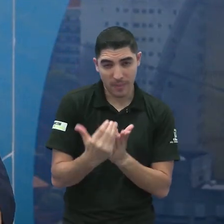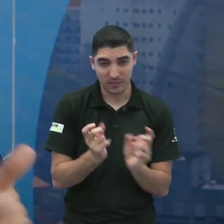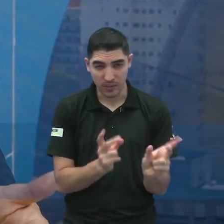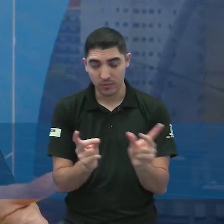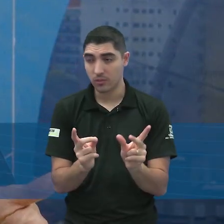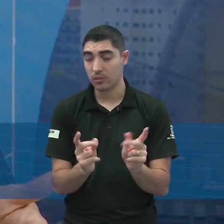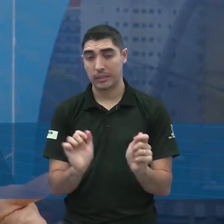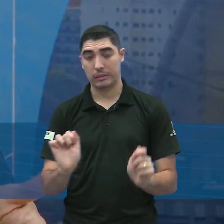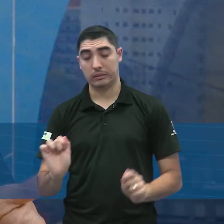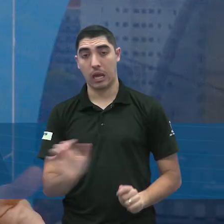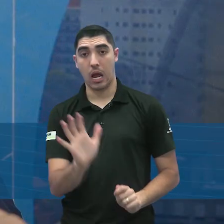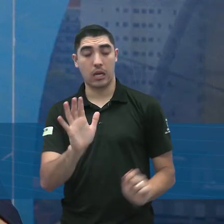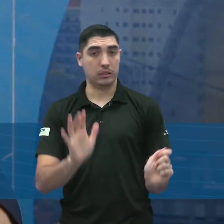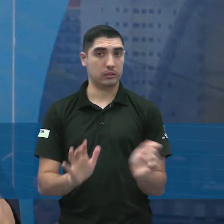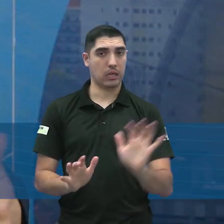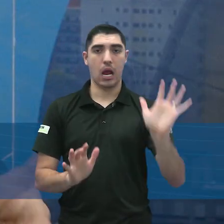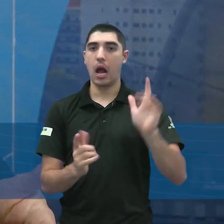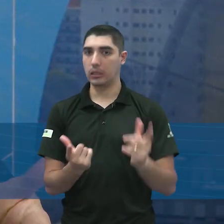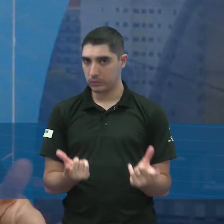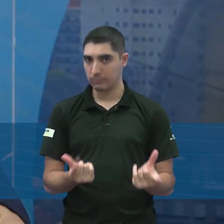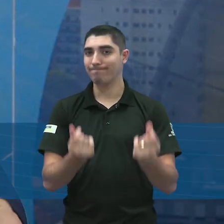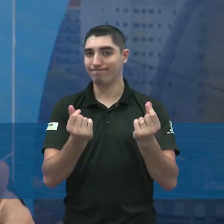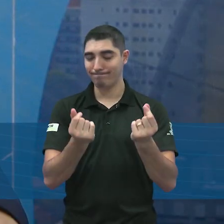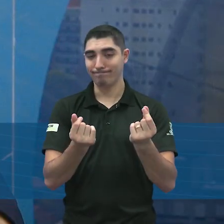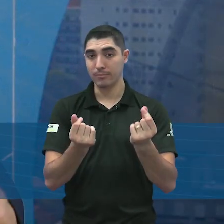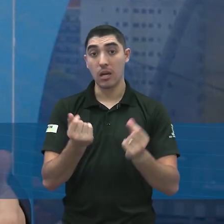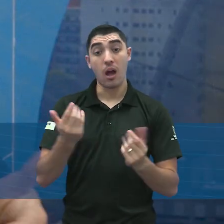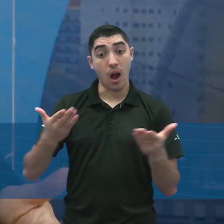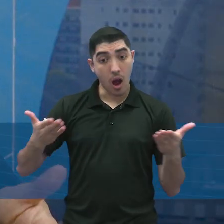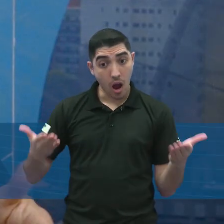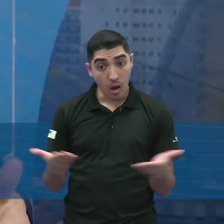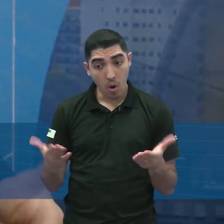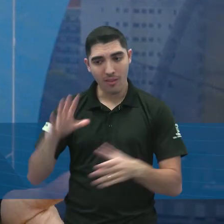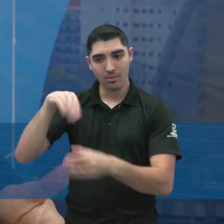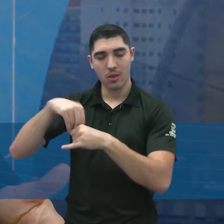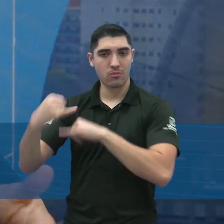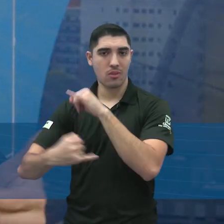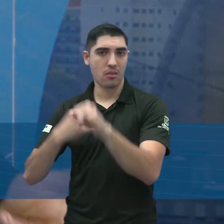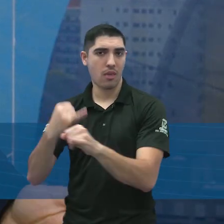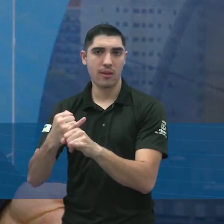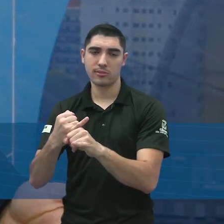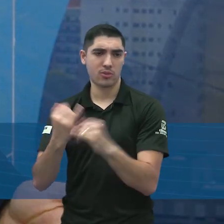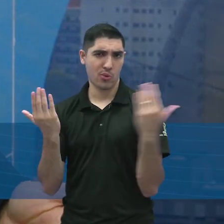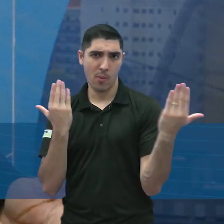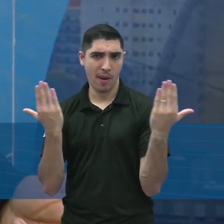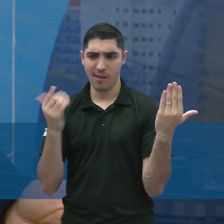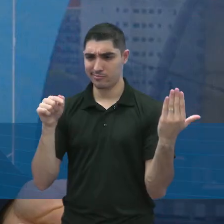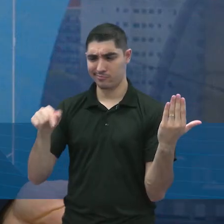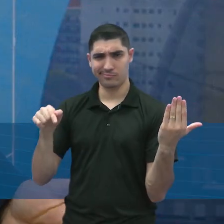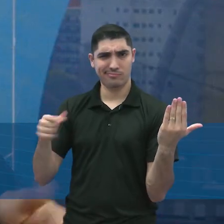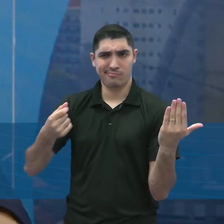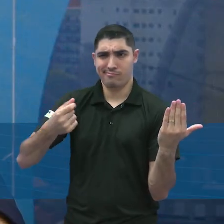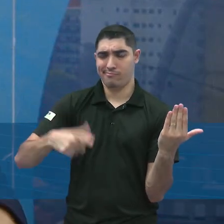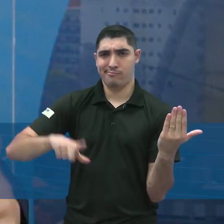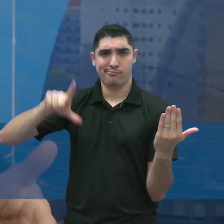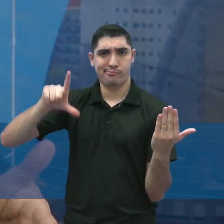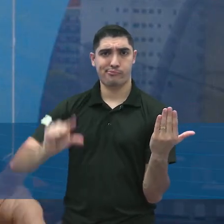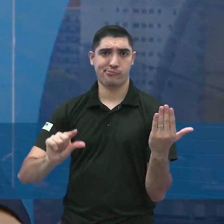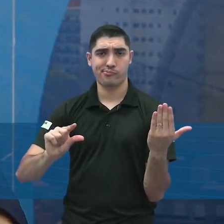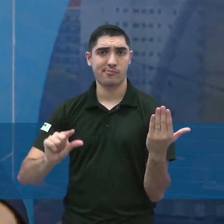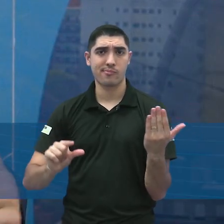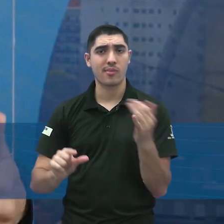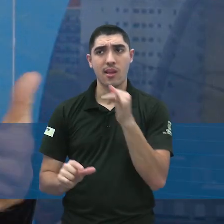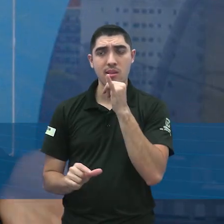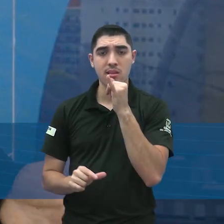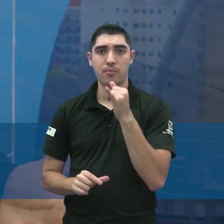eram muito mais elevados, né? Hoje, abrir um negócio de e-commerce, ele é uma fração do custo de um negócio físico, né? O que eu quero dizer com